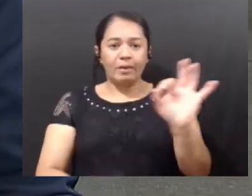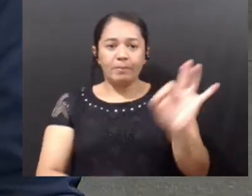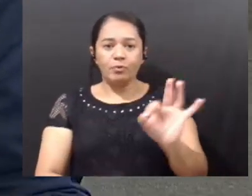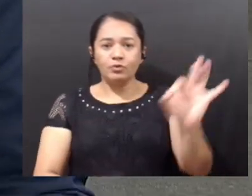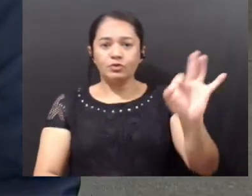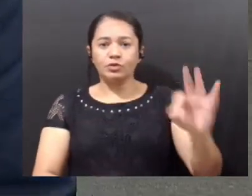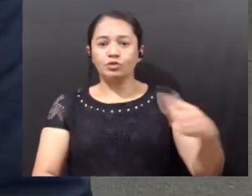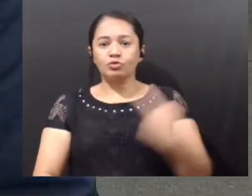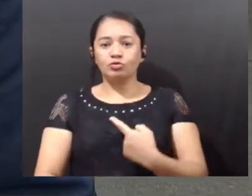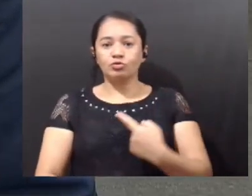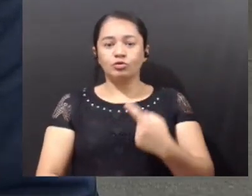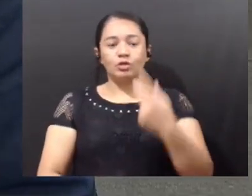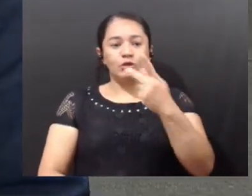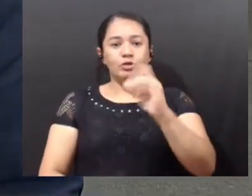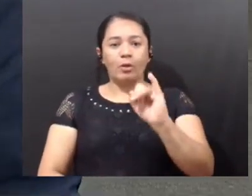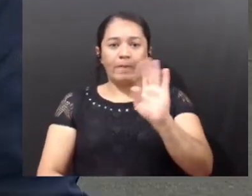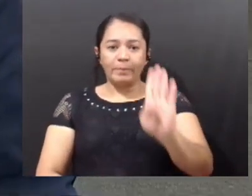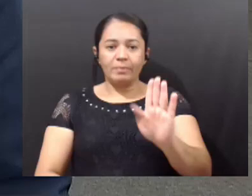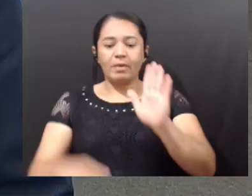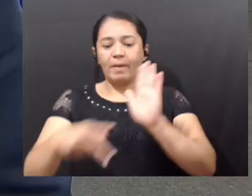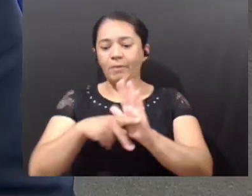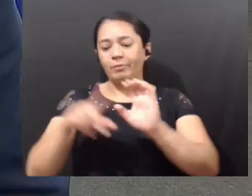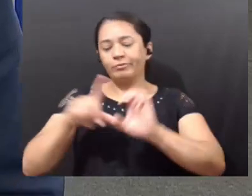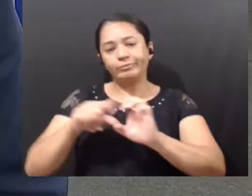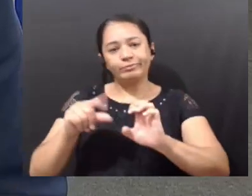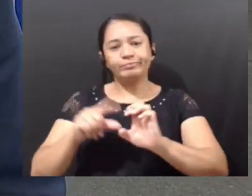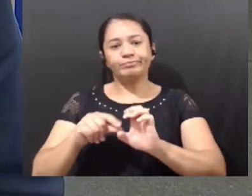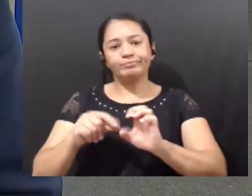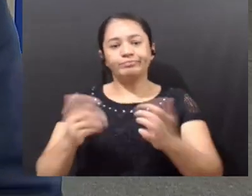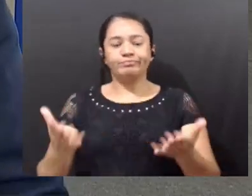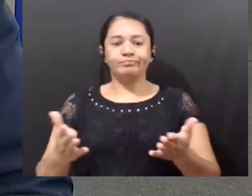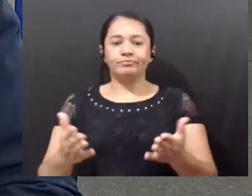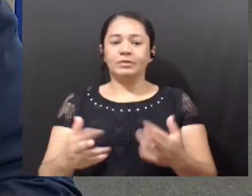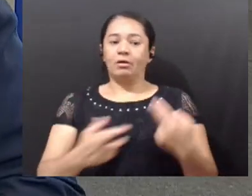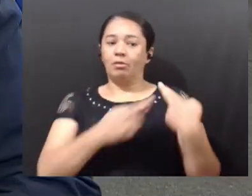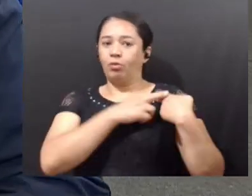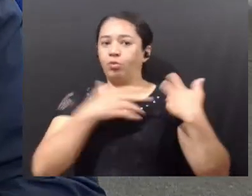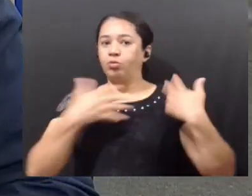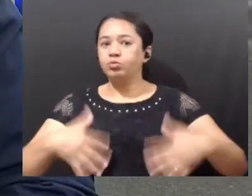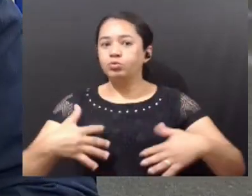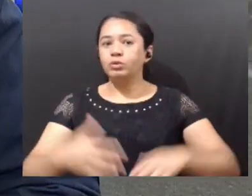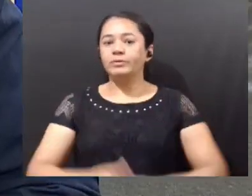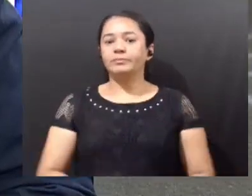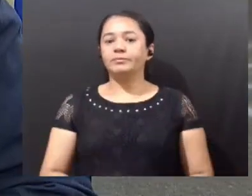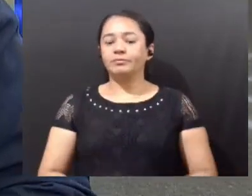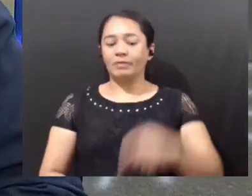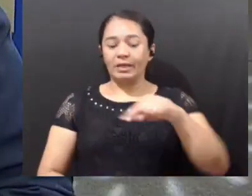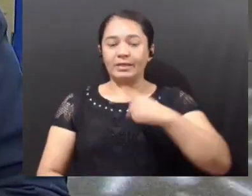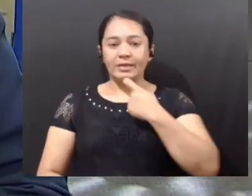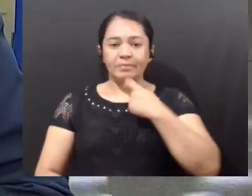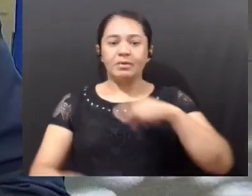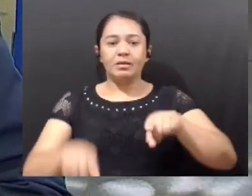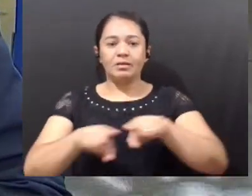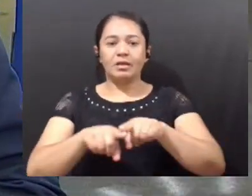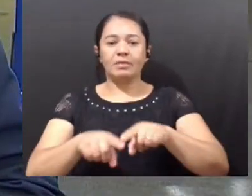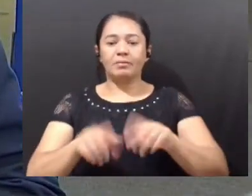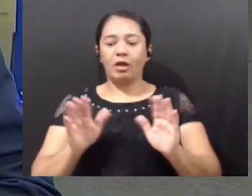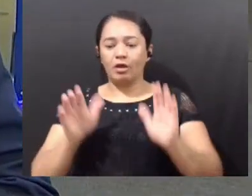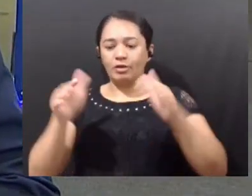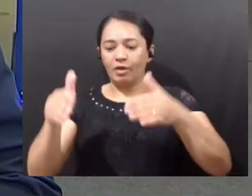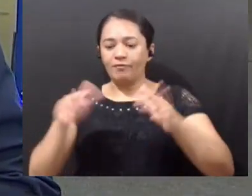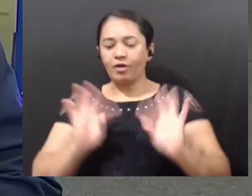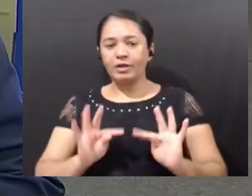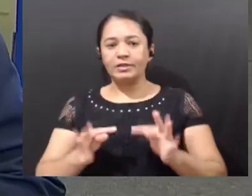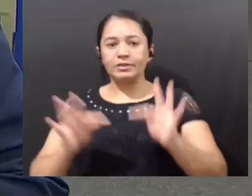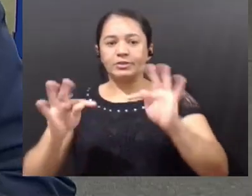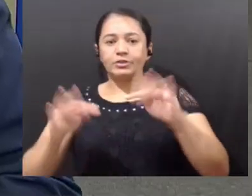PIB vem do pequeno negócio. Então, uma grande responsabilidade, né? Aqui em Campinas também, além da vocação tecnológica, nós temos uma